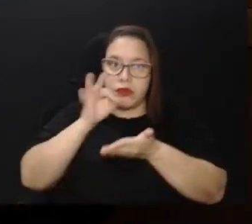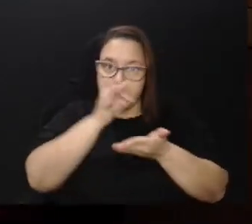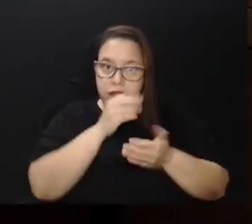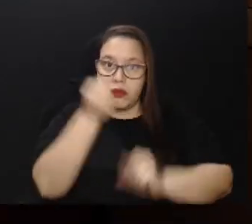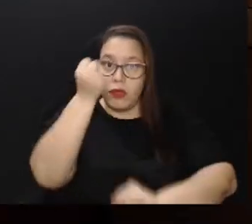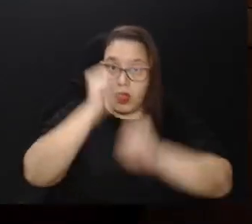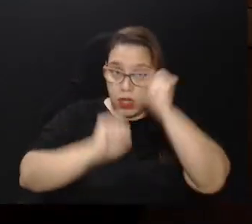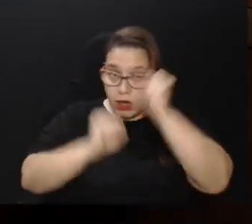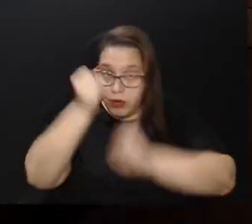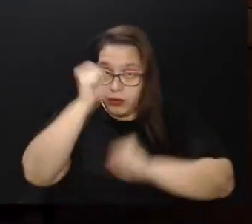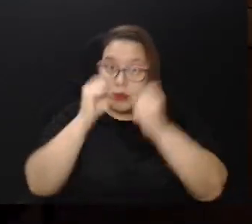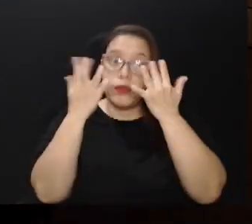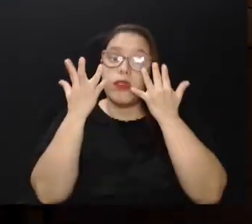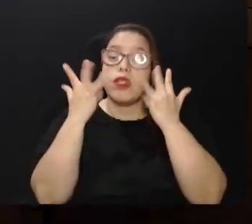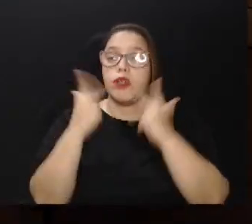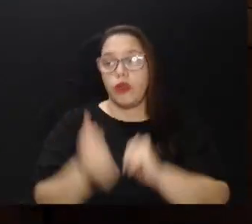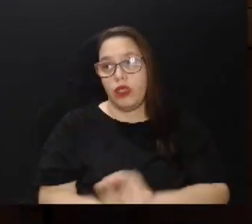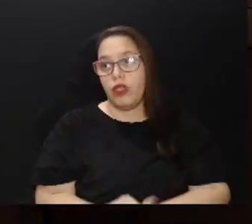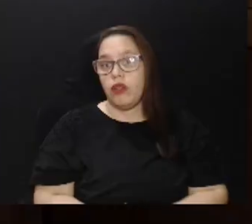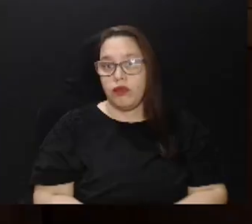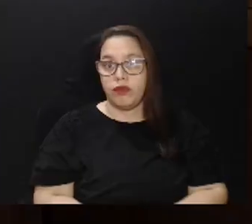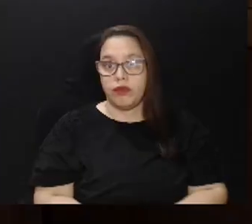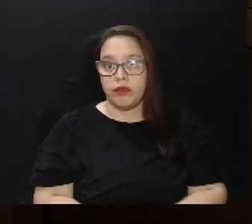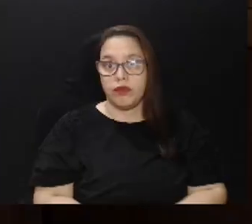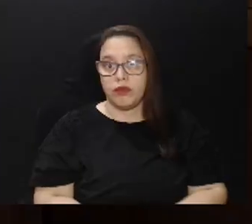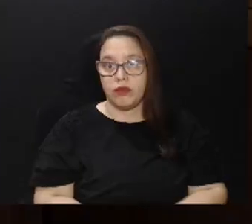naturalmente, ela se agigantou.